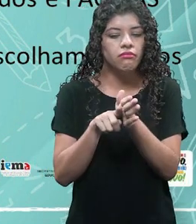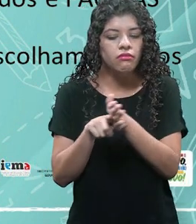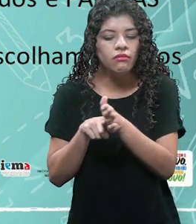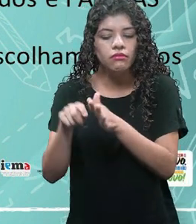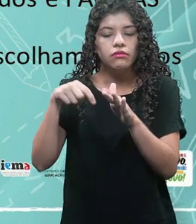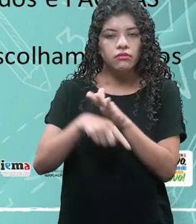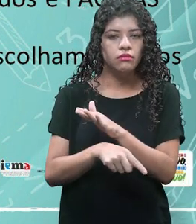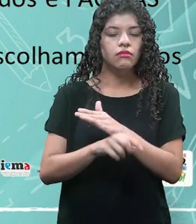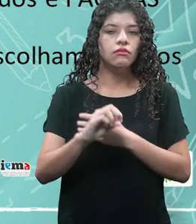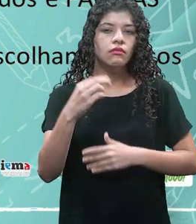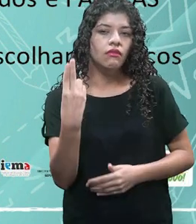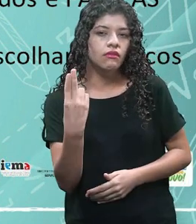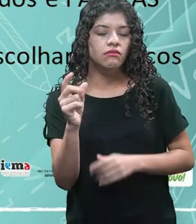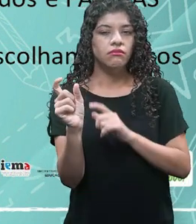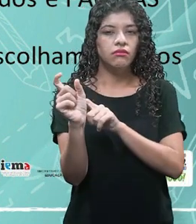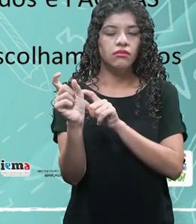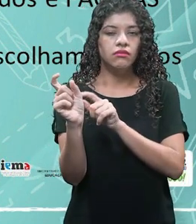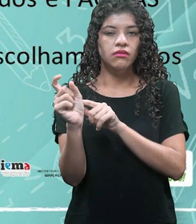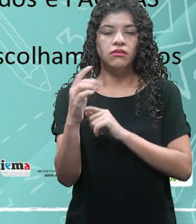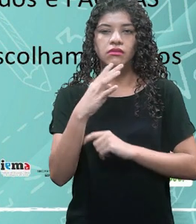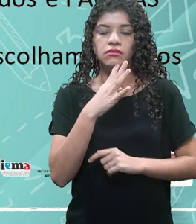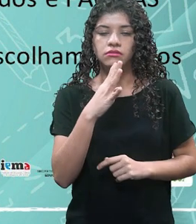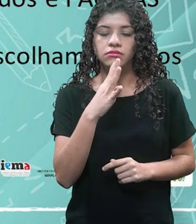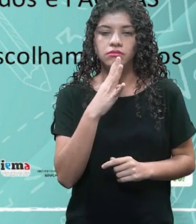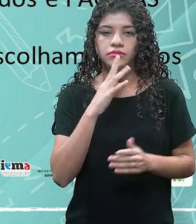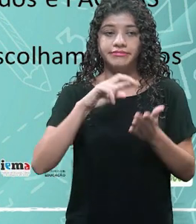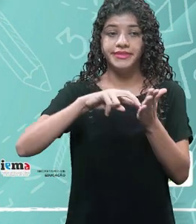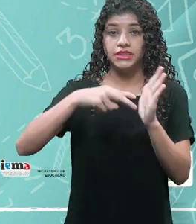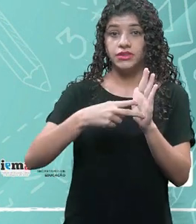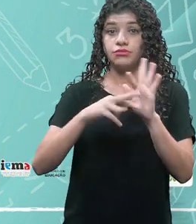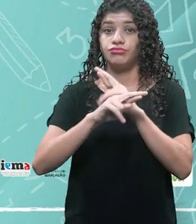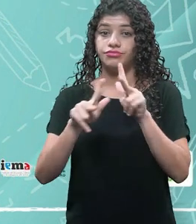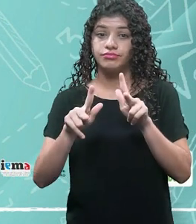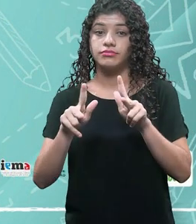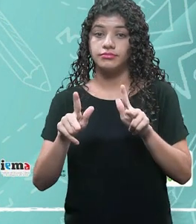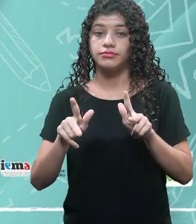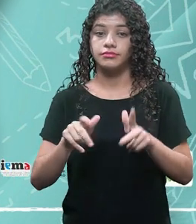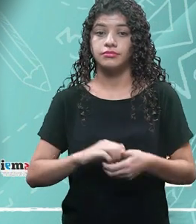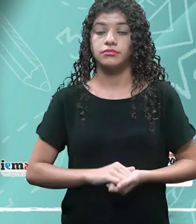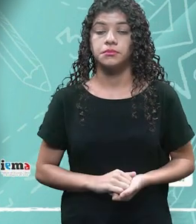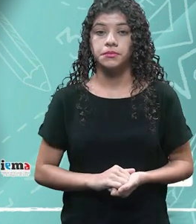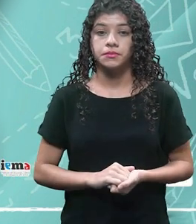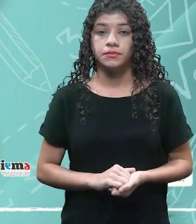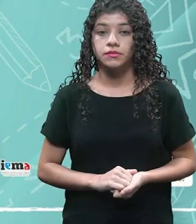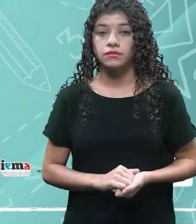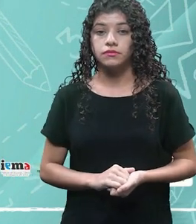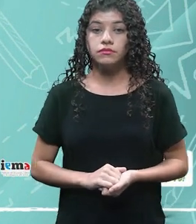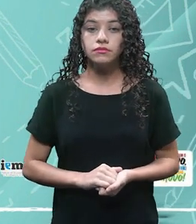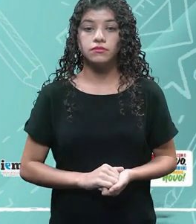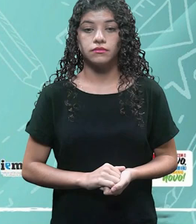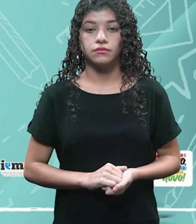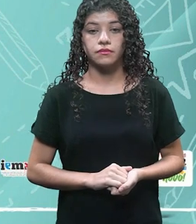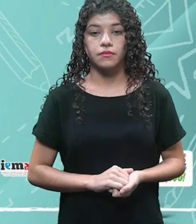conheça ou palavras que você conheça com um determinado significado porque na nossa língua os verbetes eles têm significados